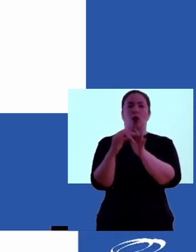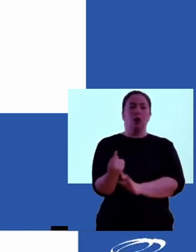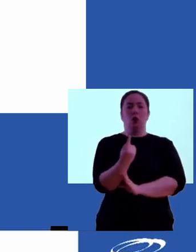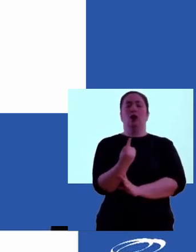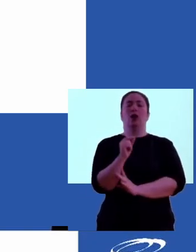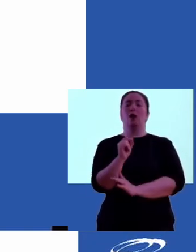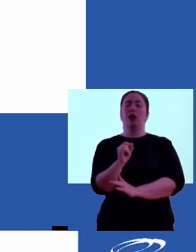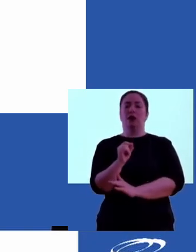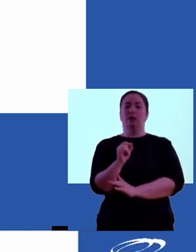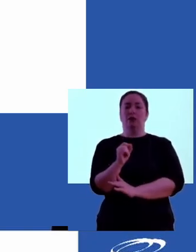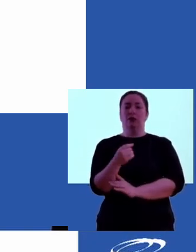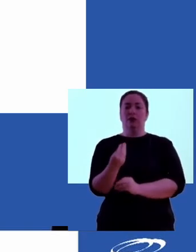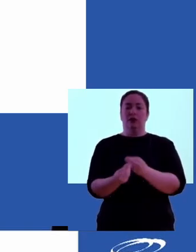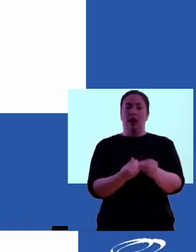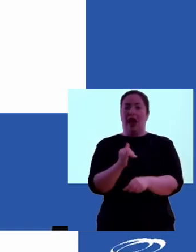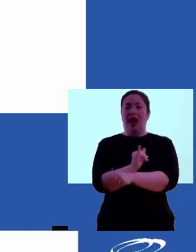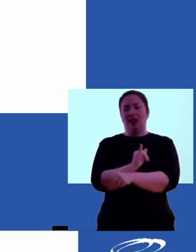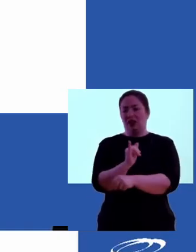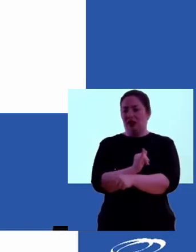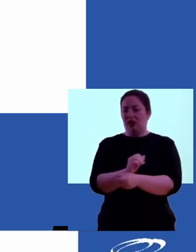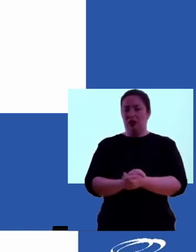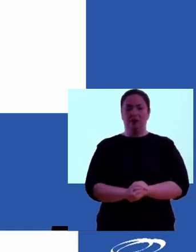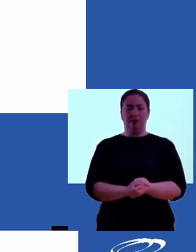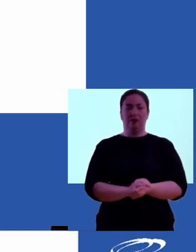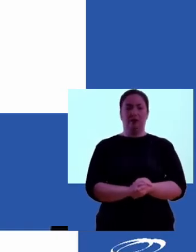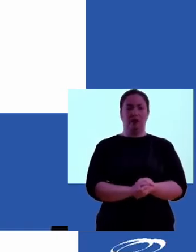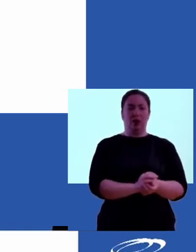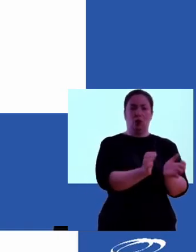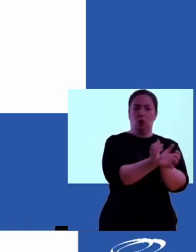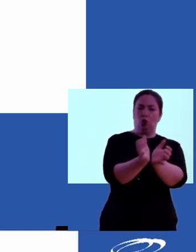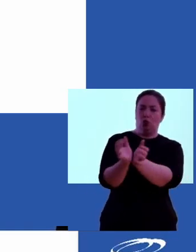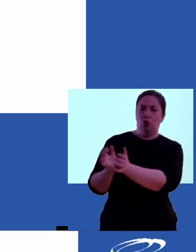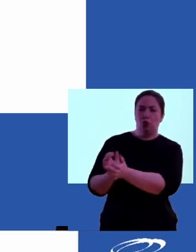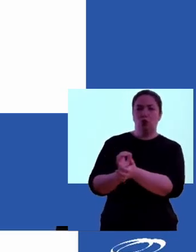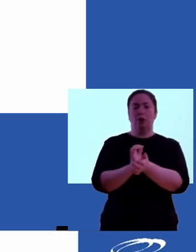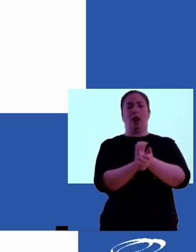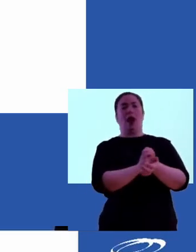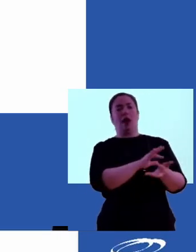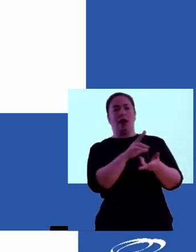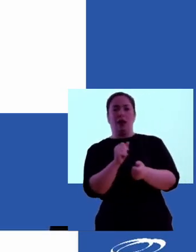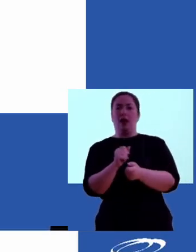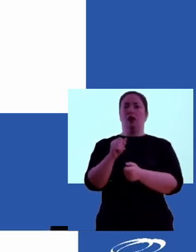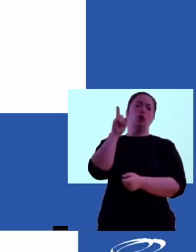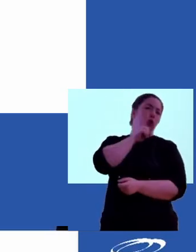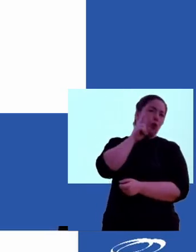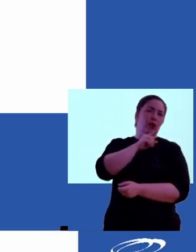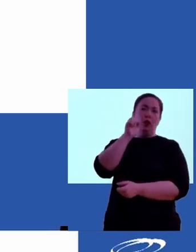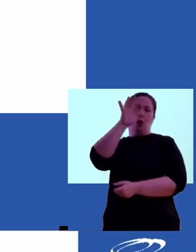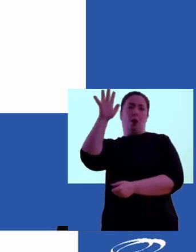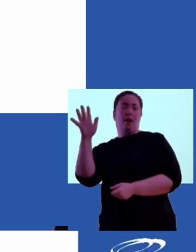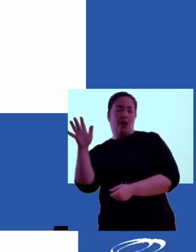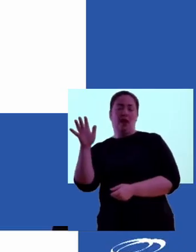de prótese. Então, as diferentes entidades, Sociedade de Infecção Musculoesquelética, a Sociedade das Infecções dos Estados Unidos, a